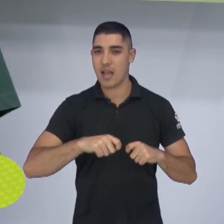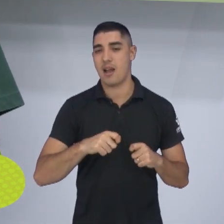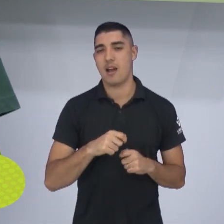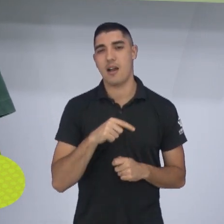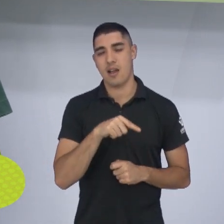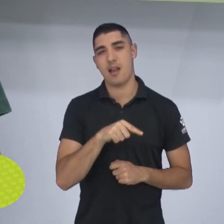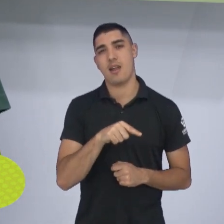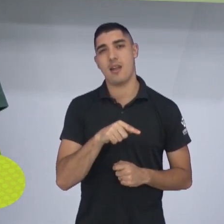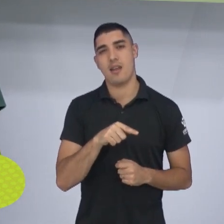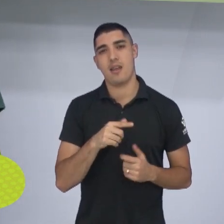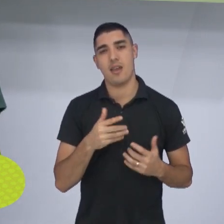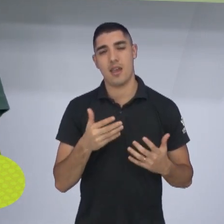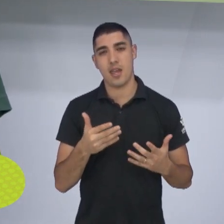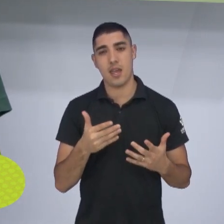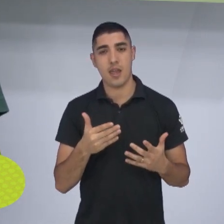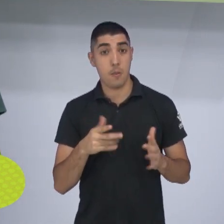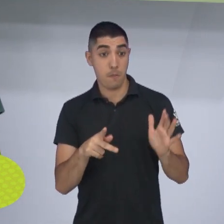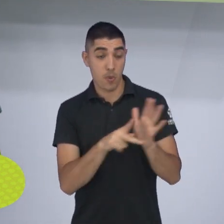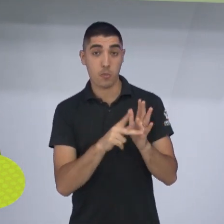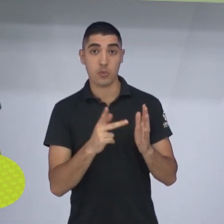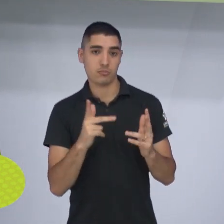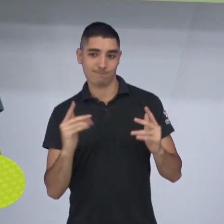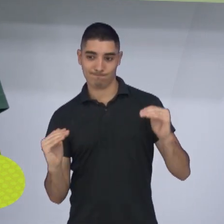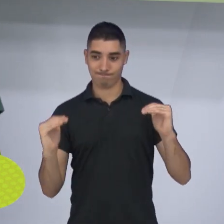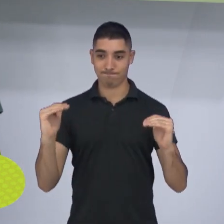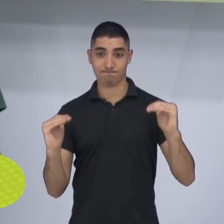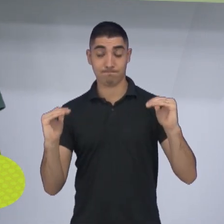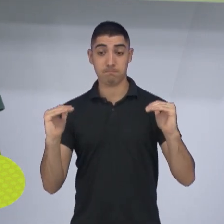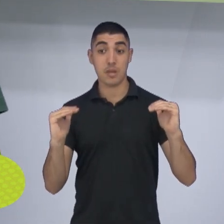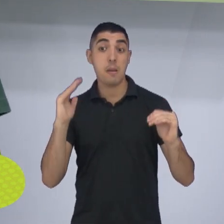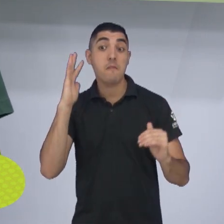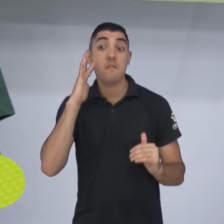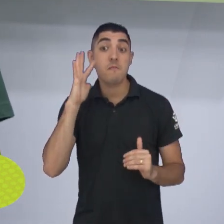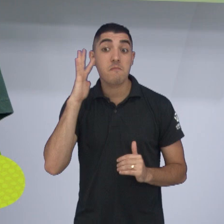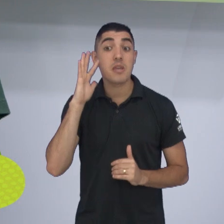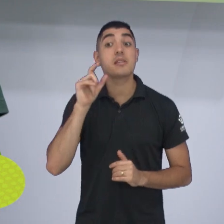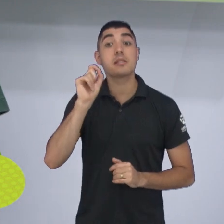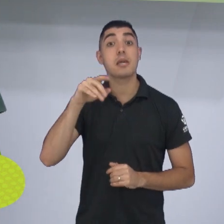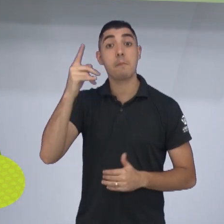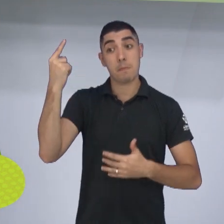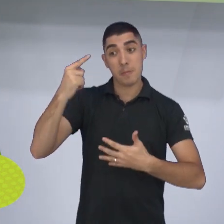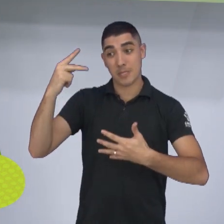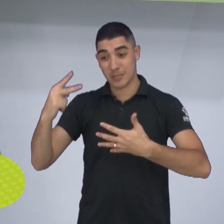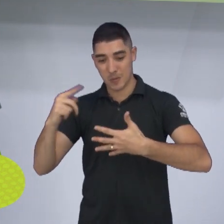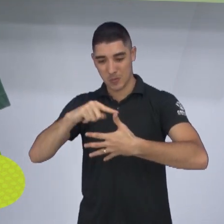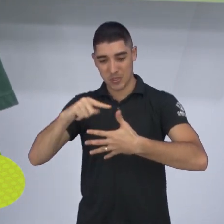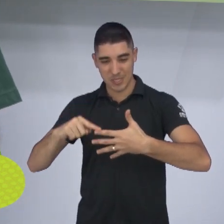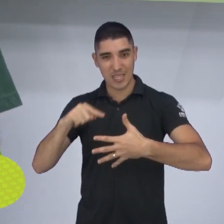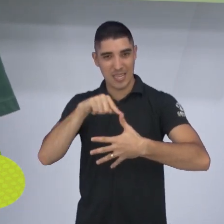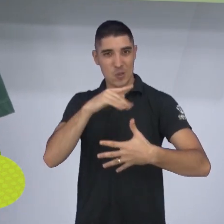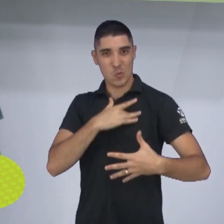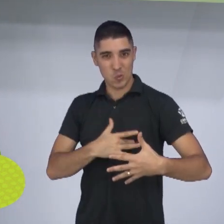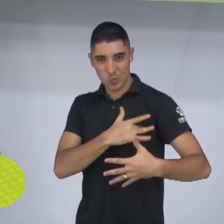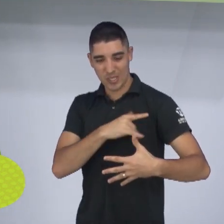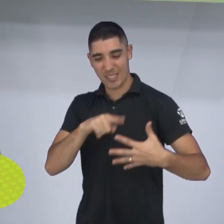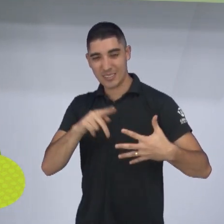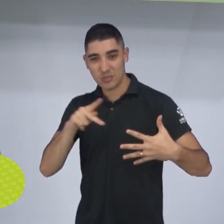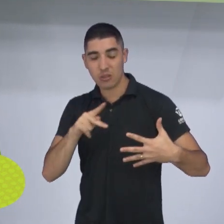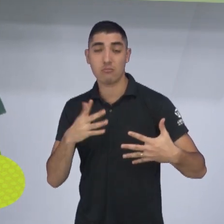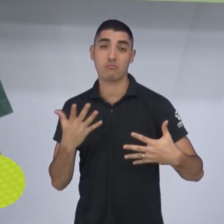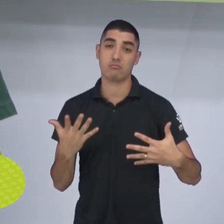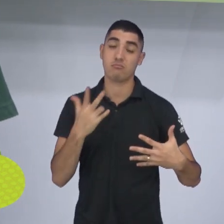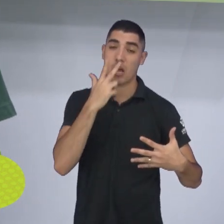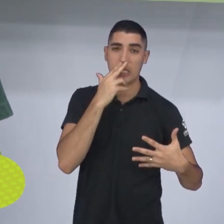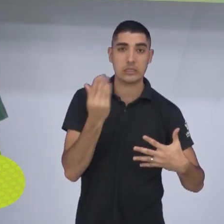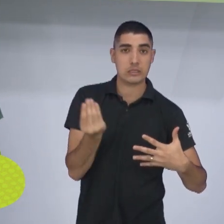né, desse turno iguais praticamente, iam decidir quem ia ser primeiro ou segundo nesse confronto direto, mas acho que isso não vai acontecer